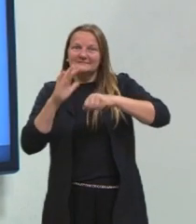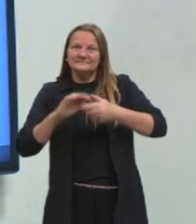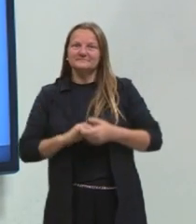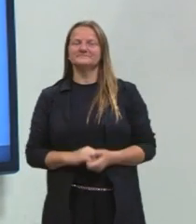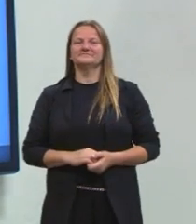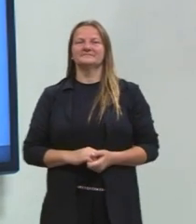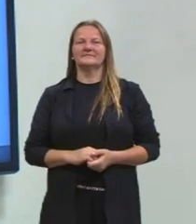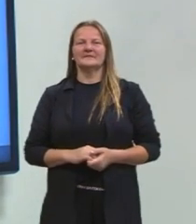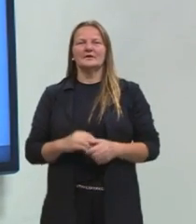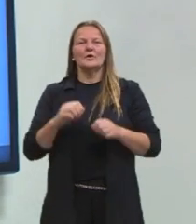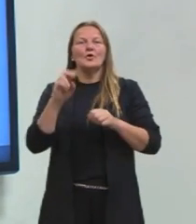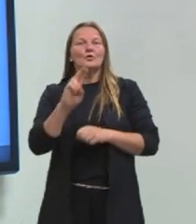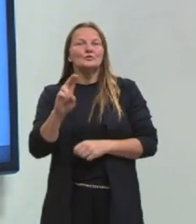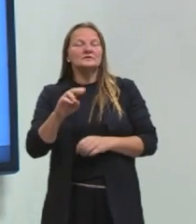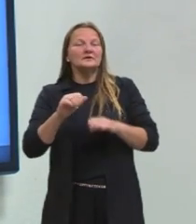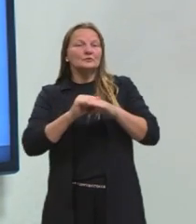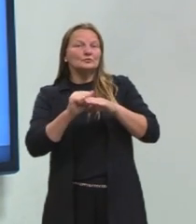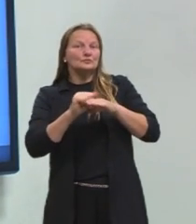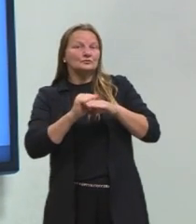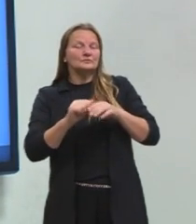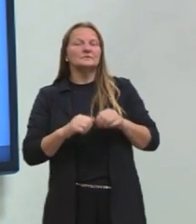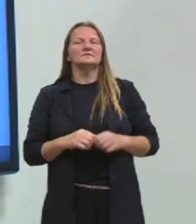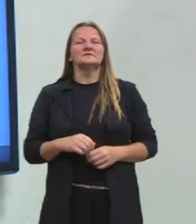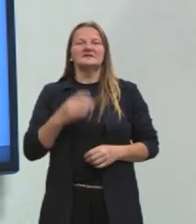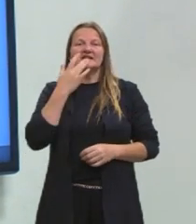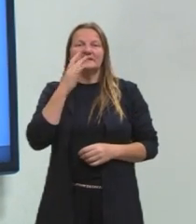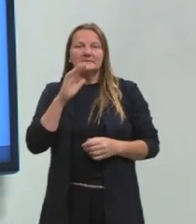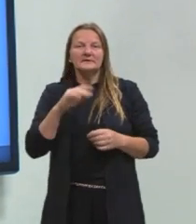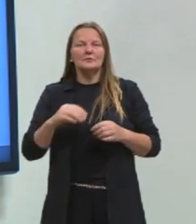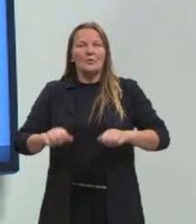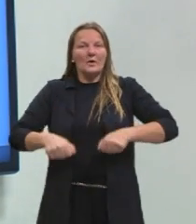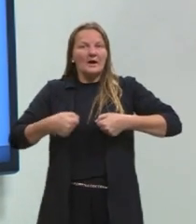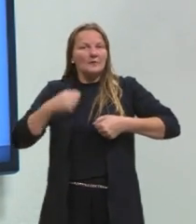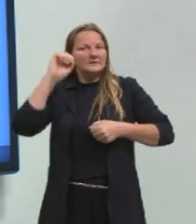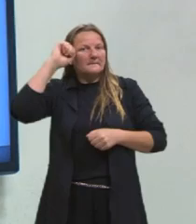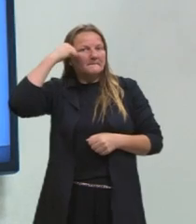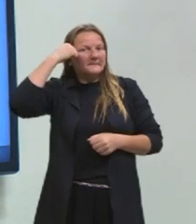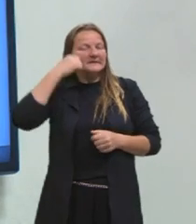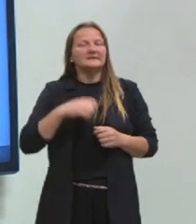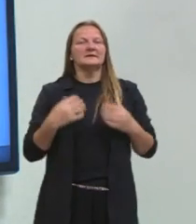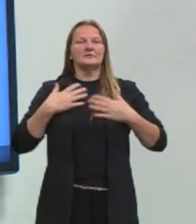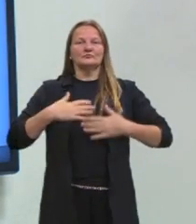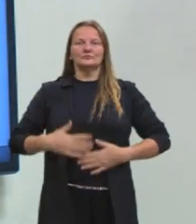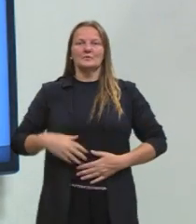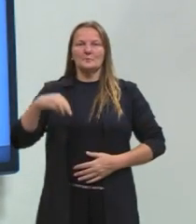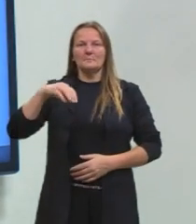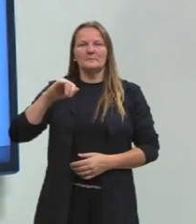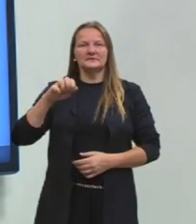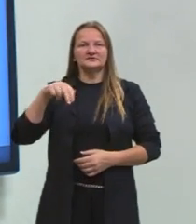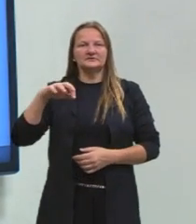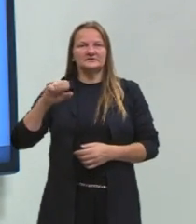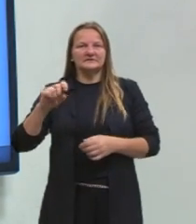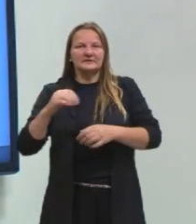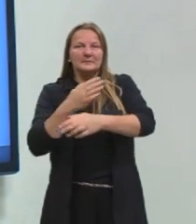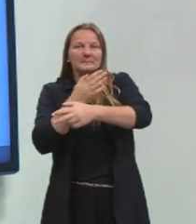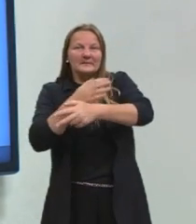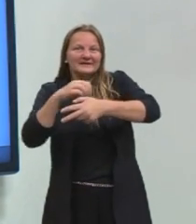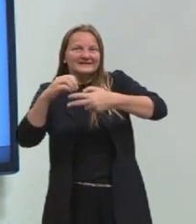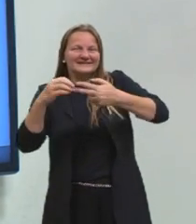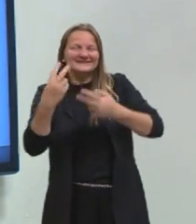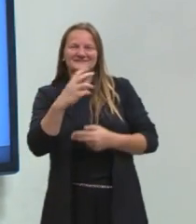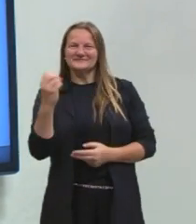um tênis na cor branca uma calça na cor preta uma camiseta Magenta do projeto pré-enem